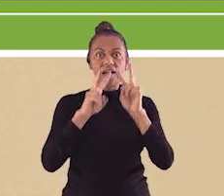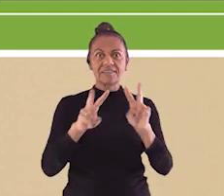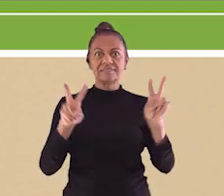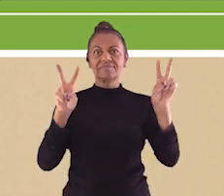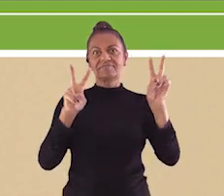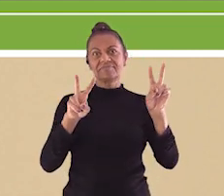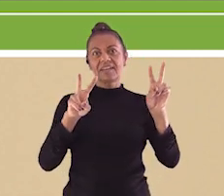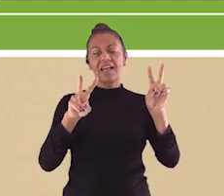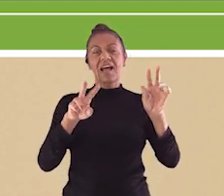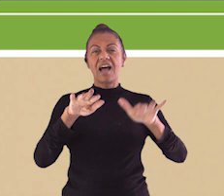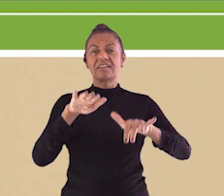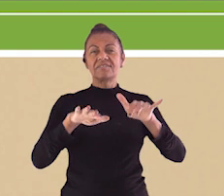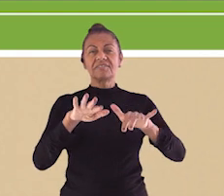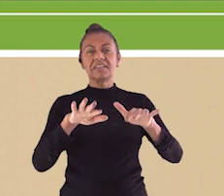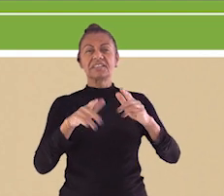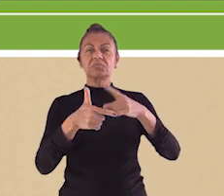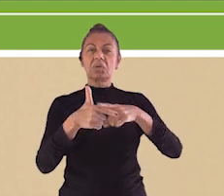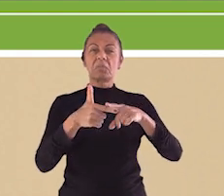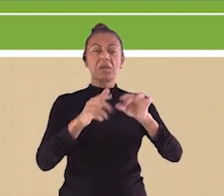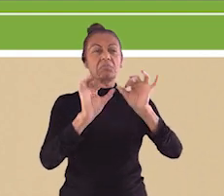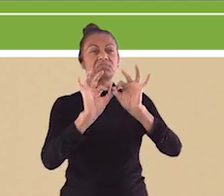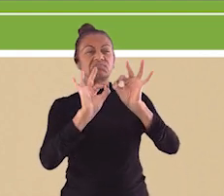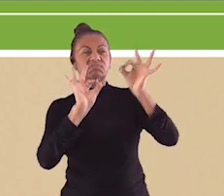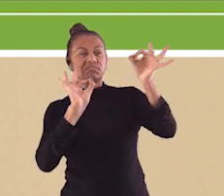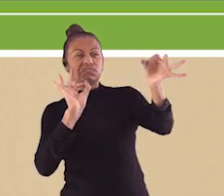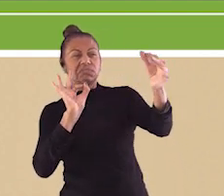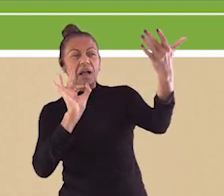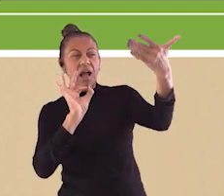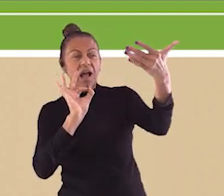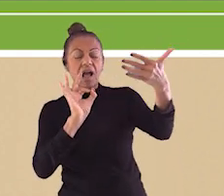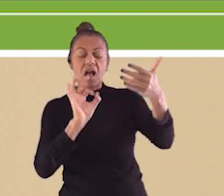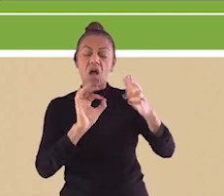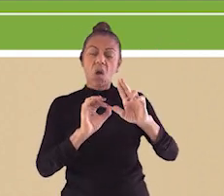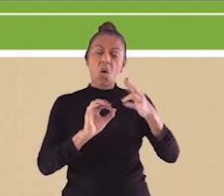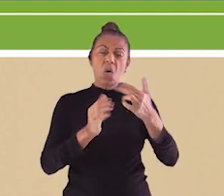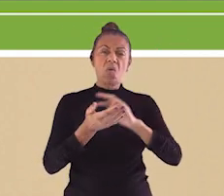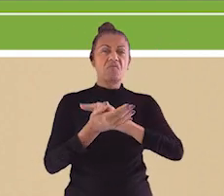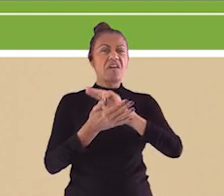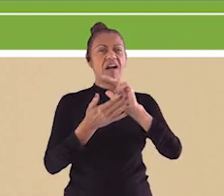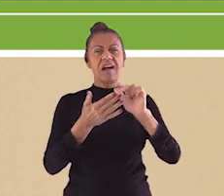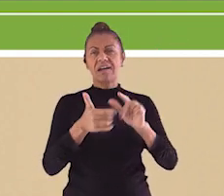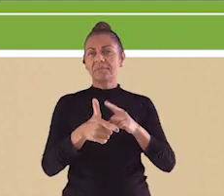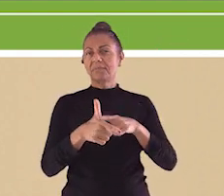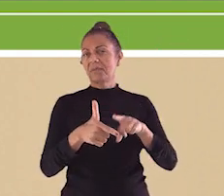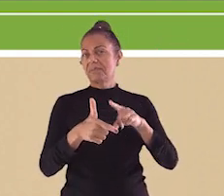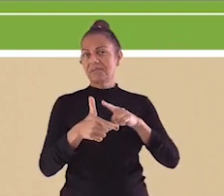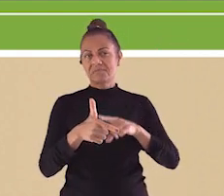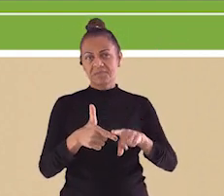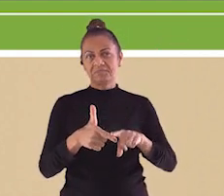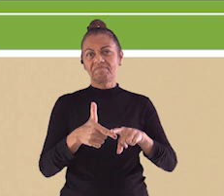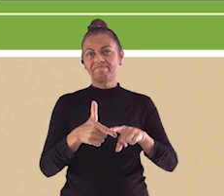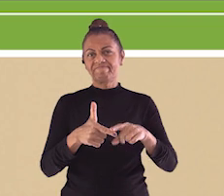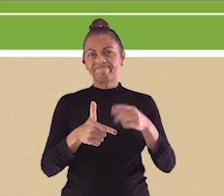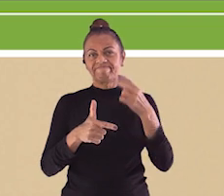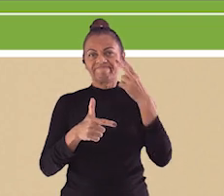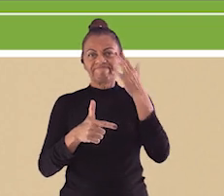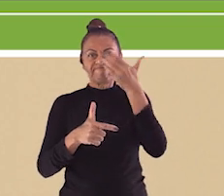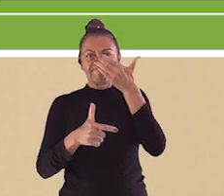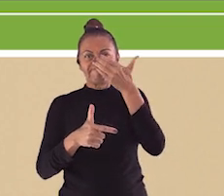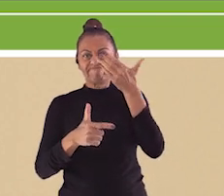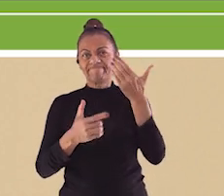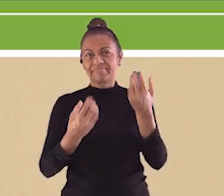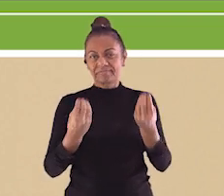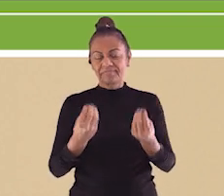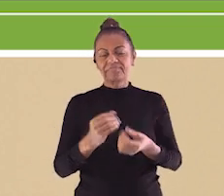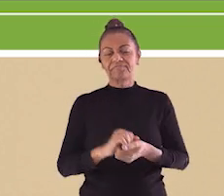à distância ou problemas de visão específicos. E o profissional capaz de definir, por meio de exames,